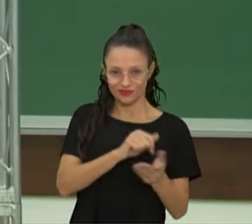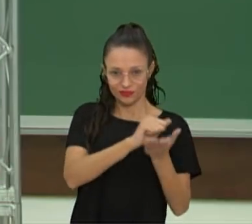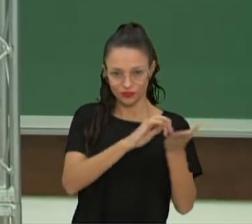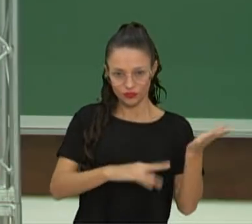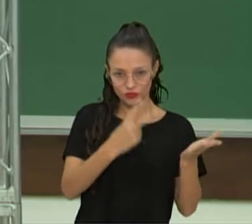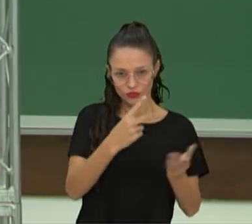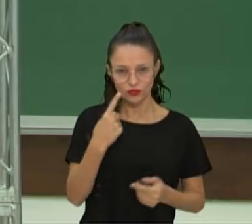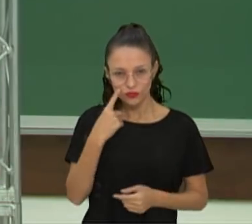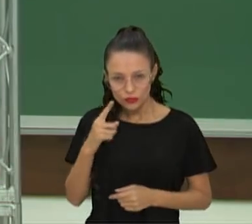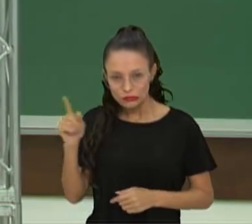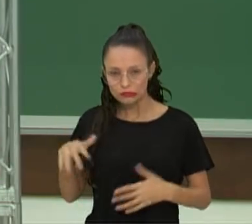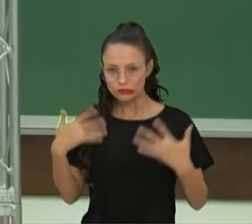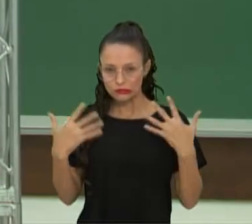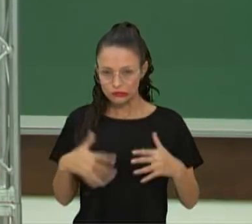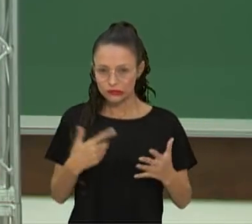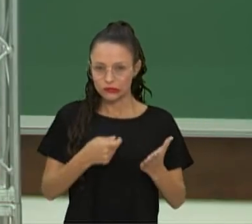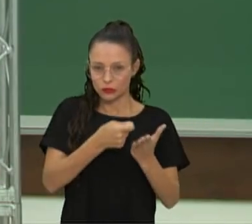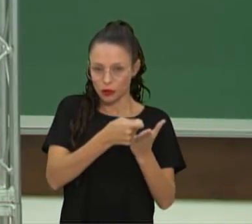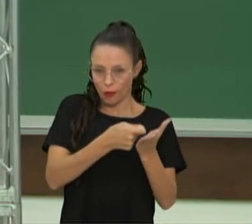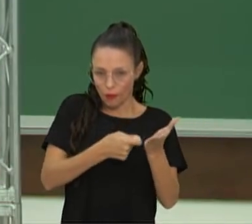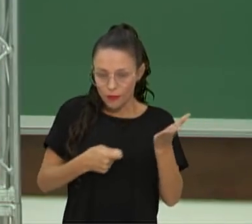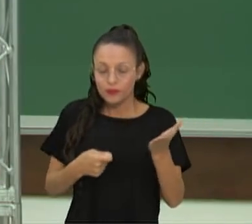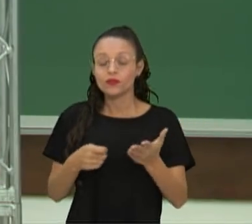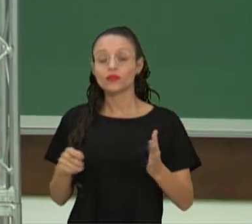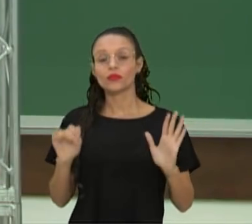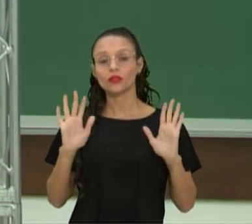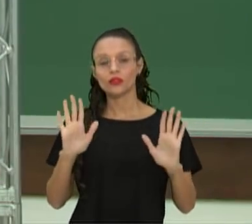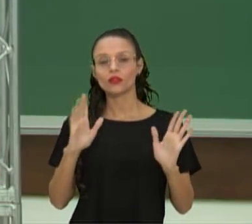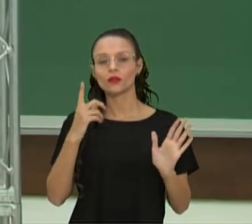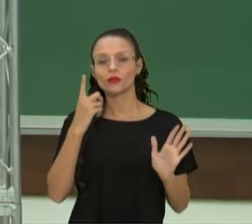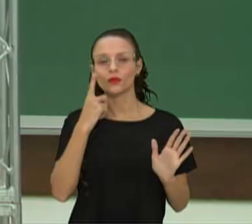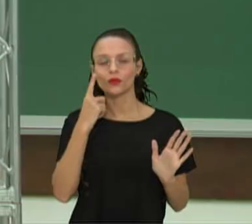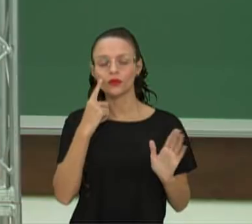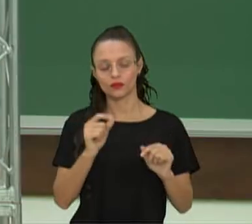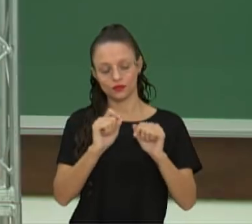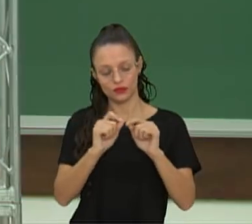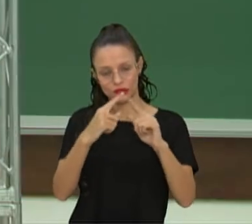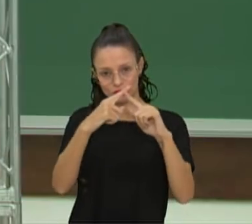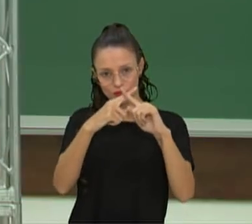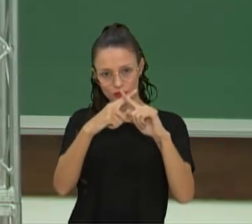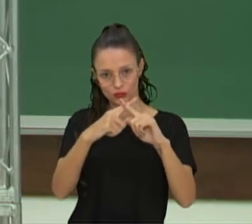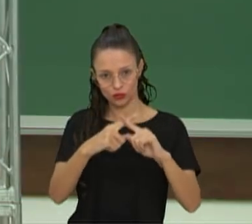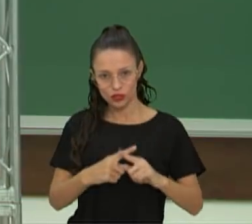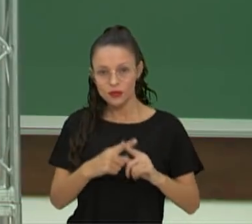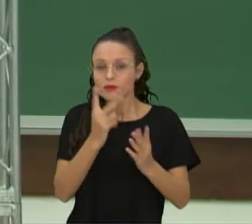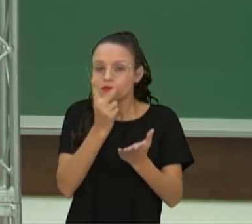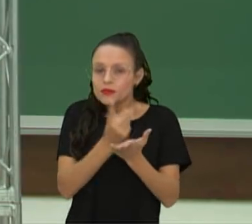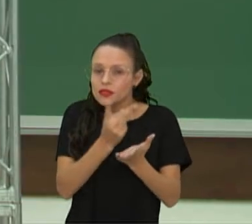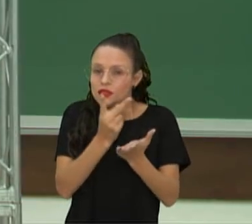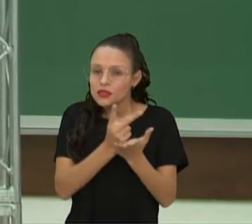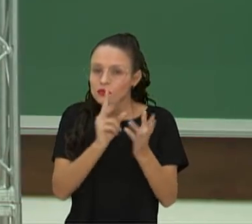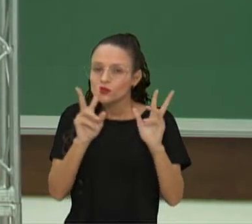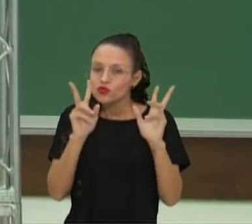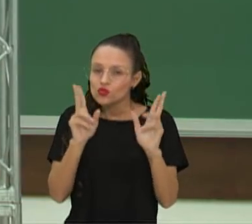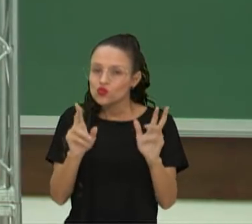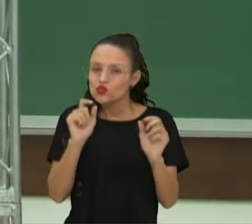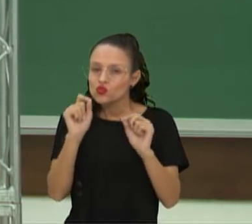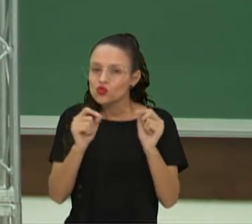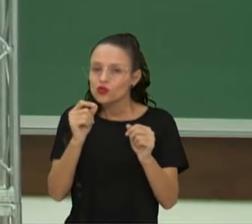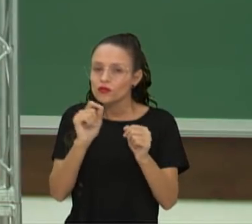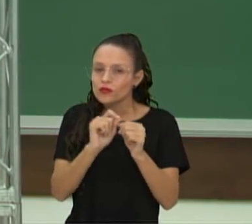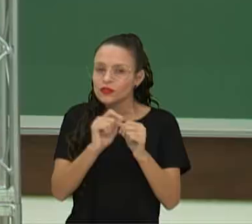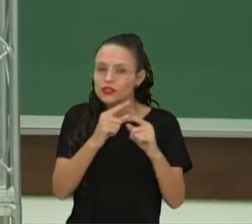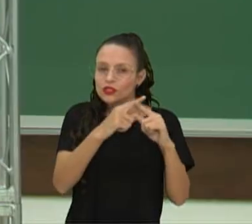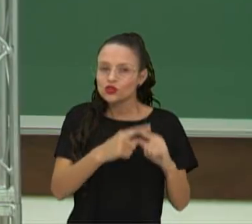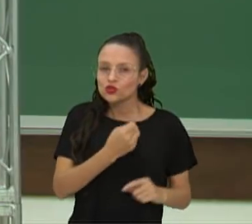viu que deu um pouquinho de trabalho para a gente resolver. E nós vamos fazer essa multiplicação da mesma maneira como nós faríamos com